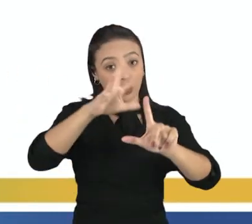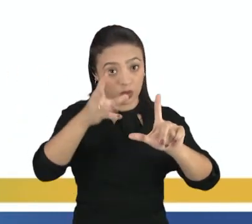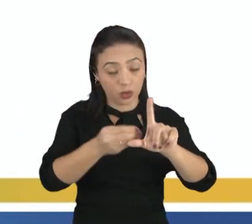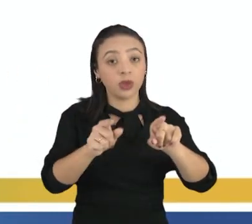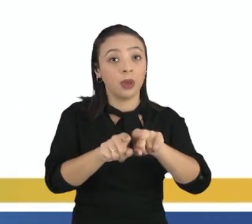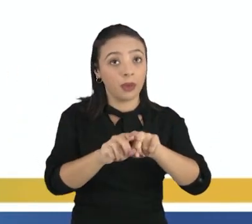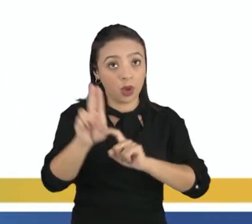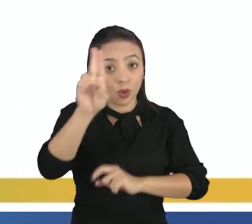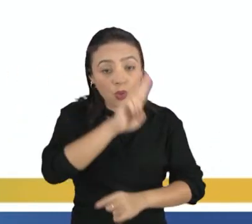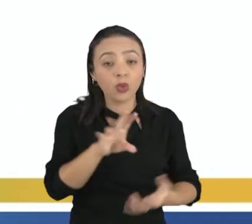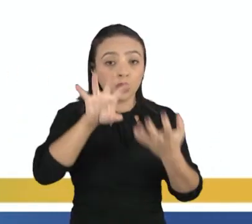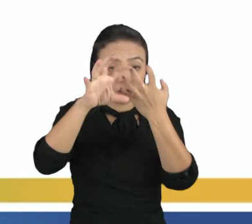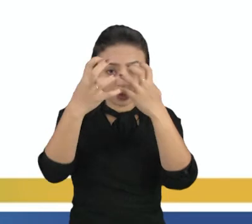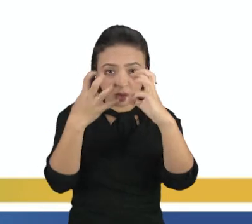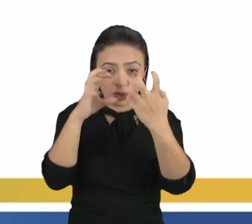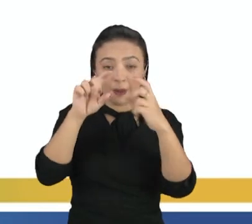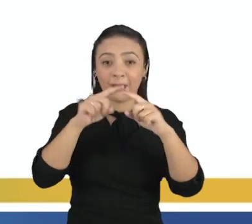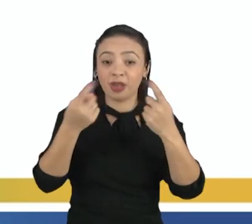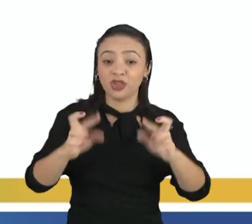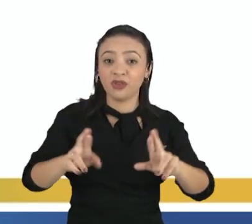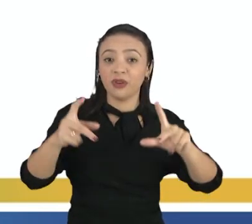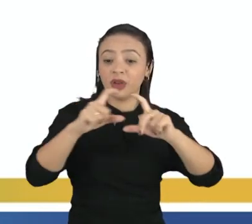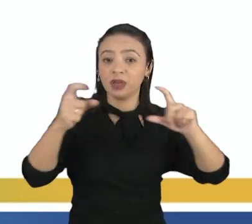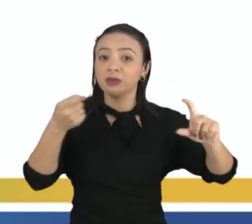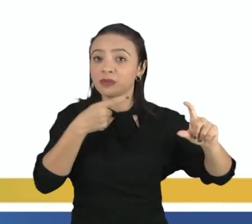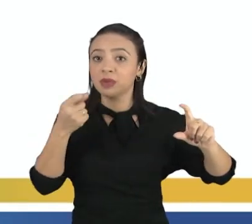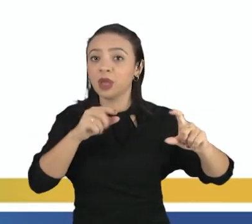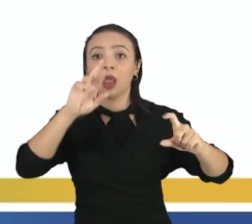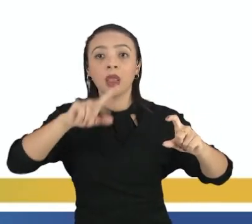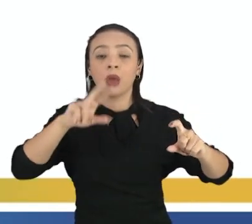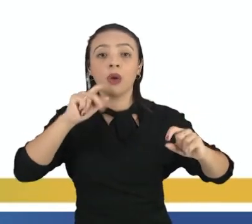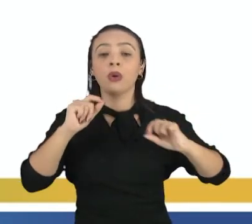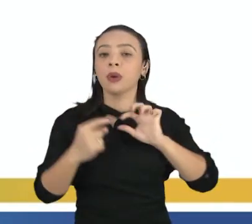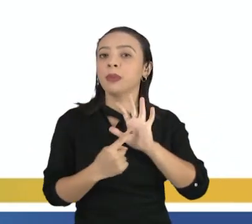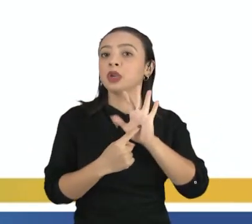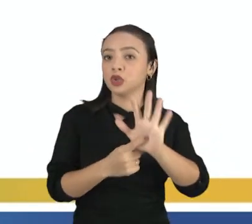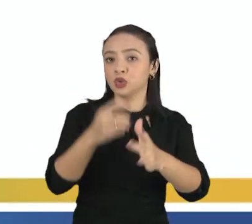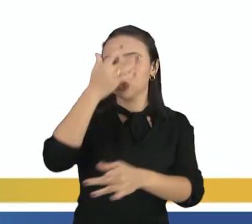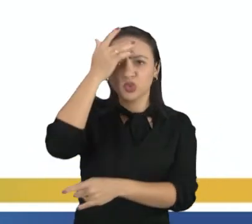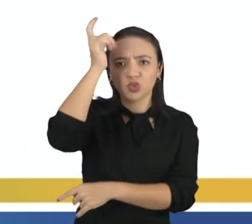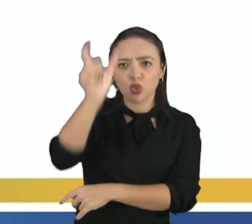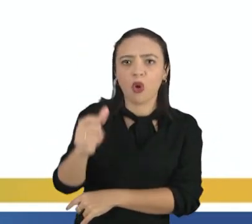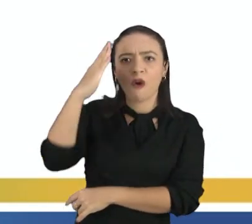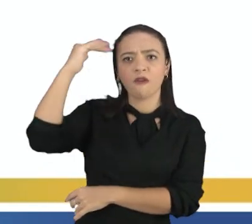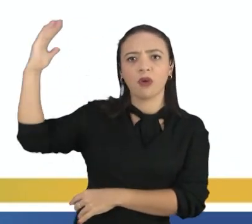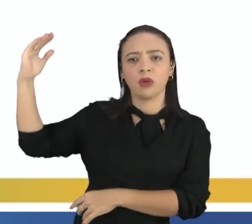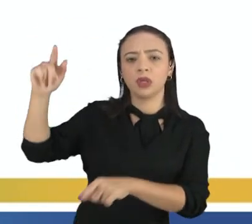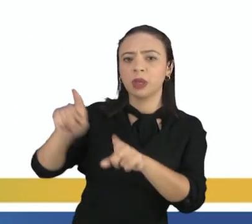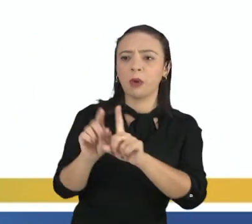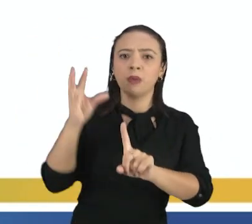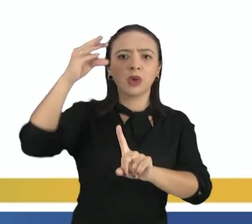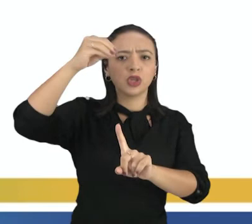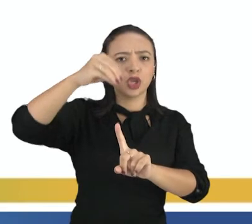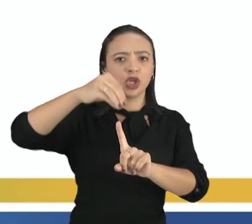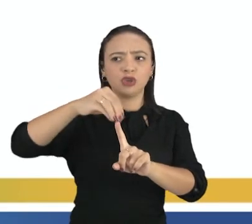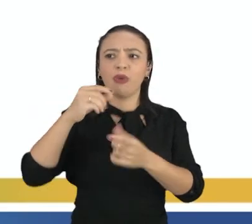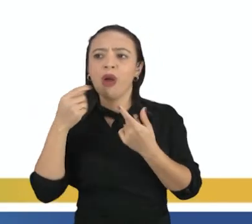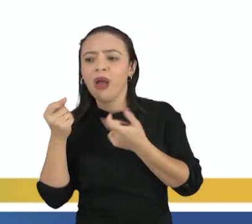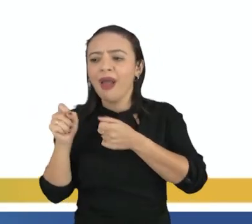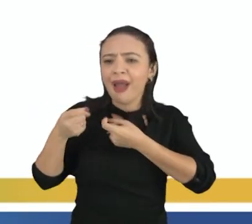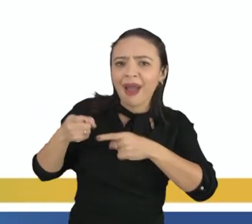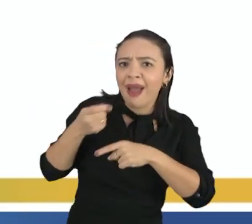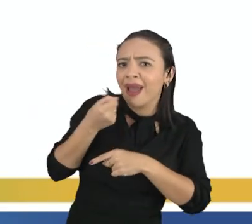caricatura, porém, diferente da charge, não retrata personagens conhecidos e não tem como objetivo satirizar uma